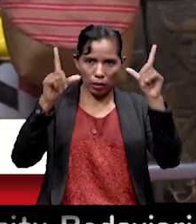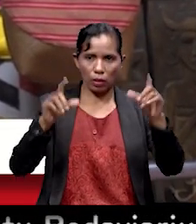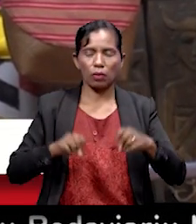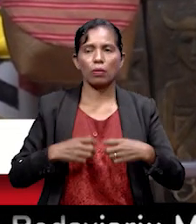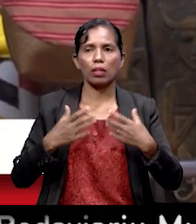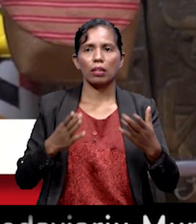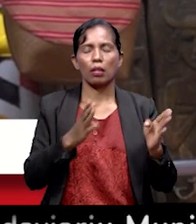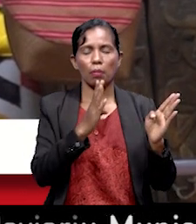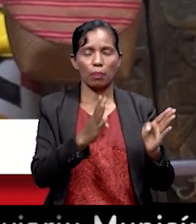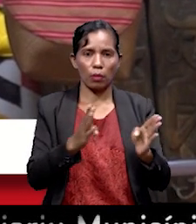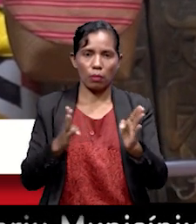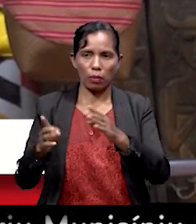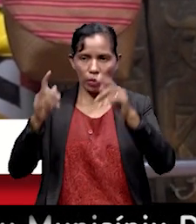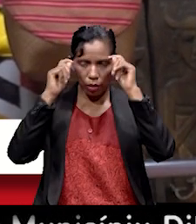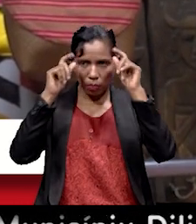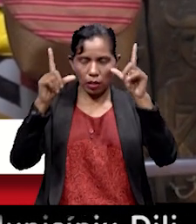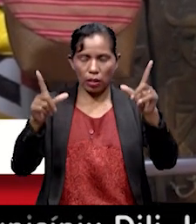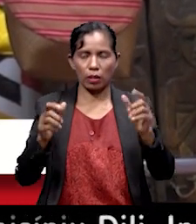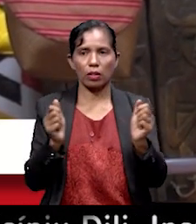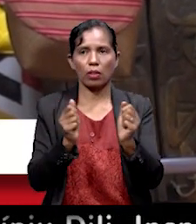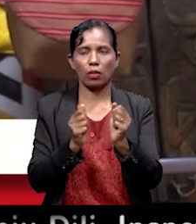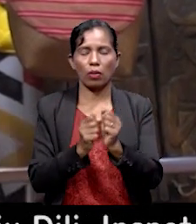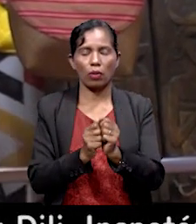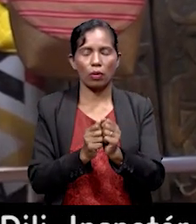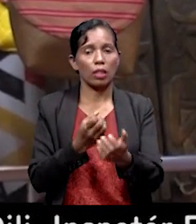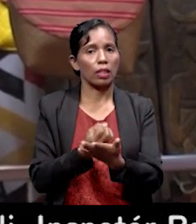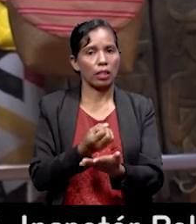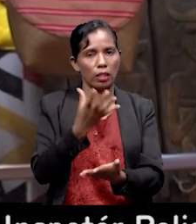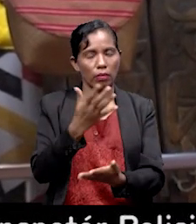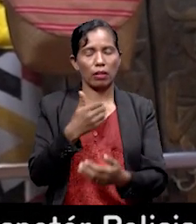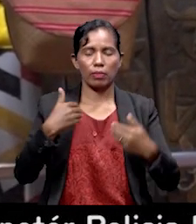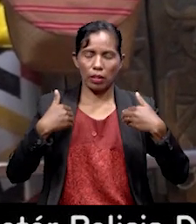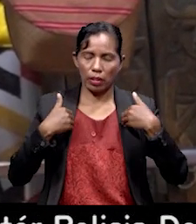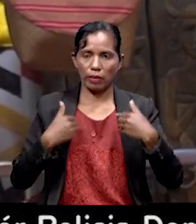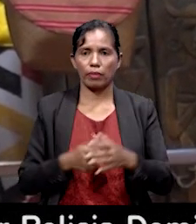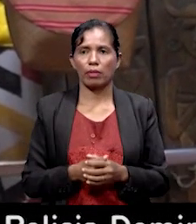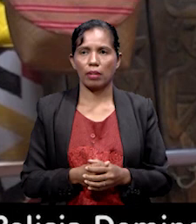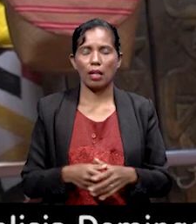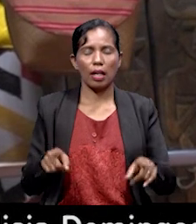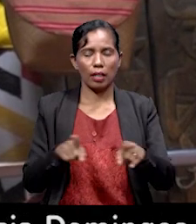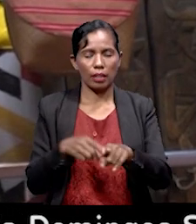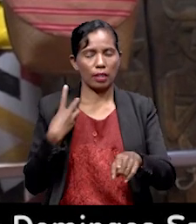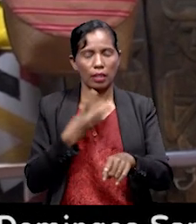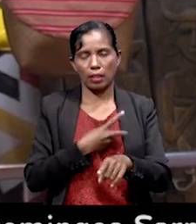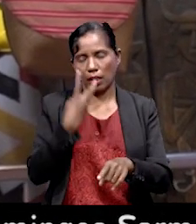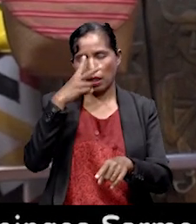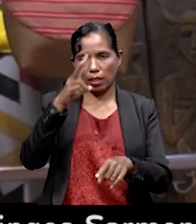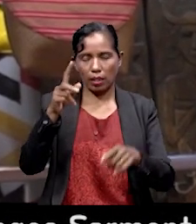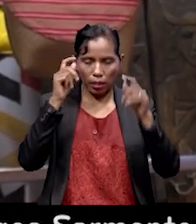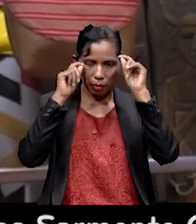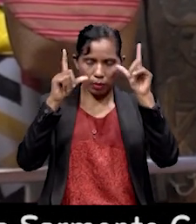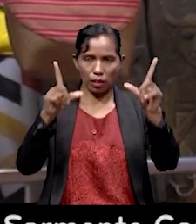tu promove Timor Leste rasi o ni riqueza ne bema ka ia ane sing ita hare ia Timor Leste pavilion